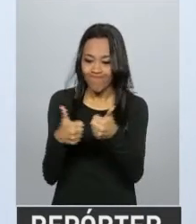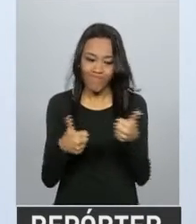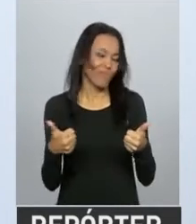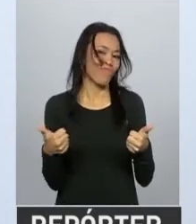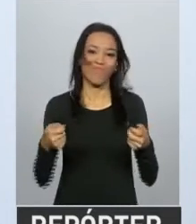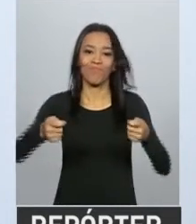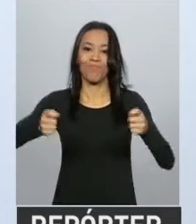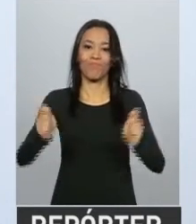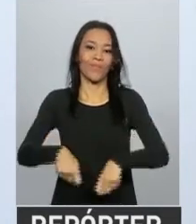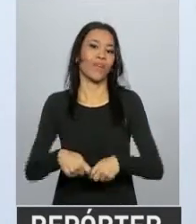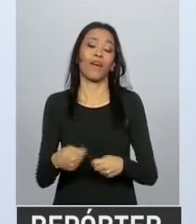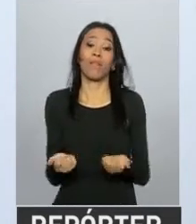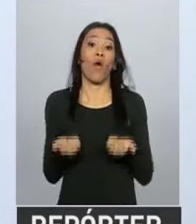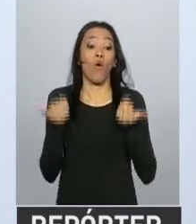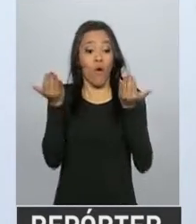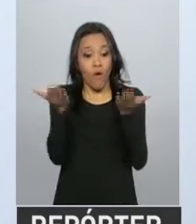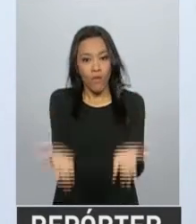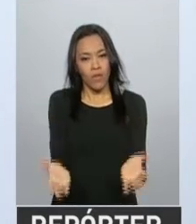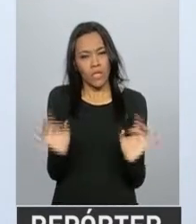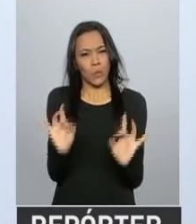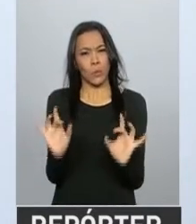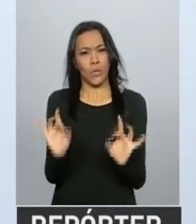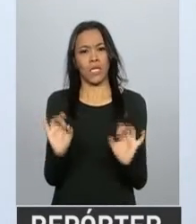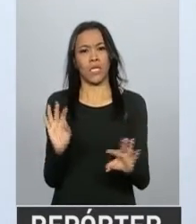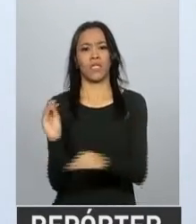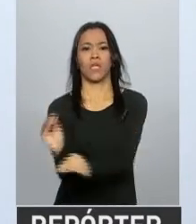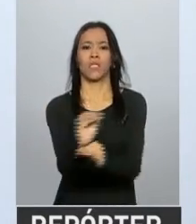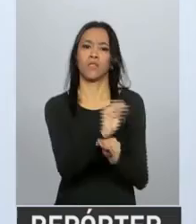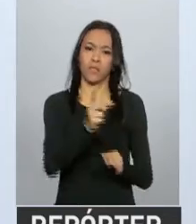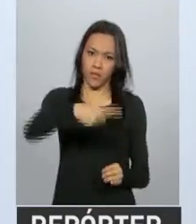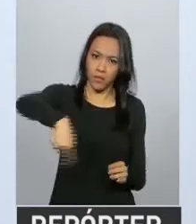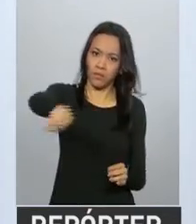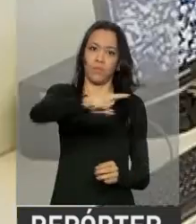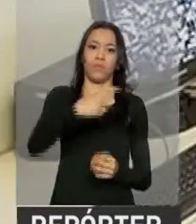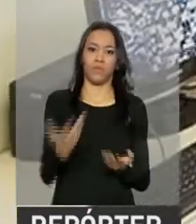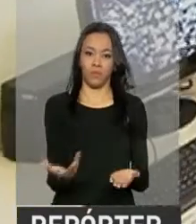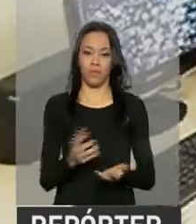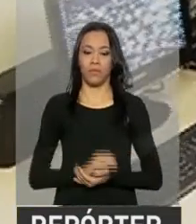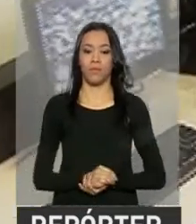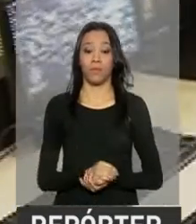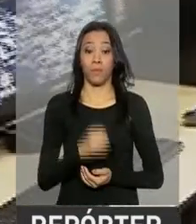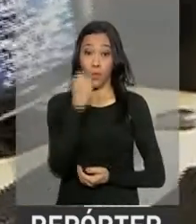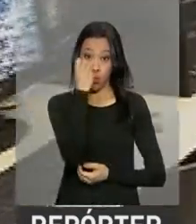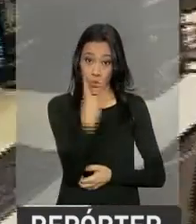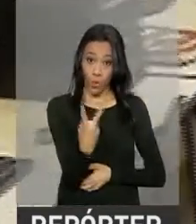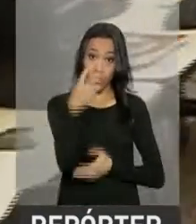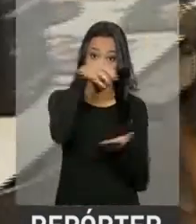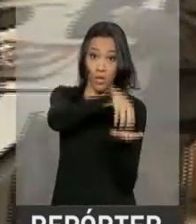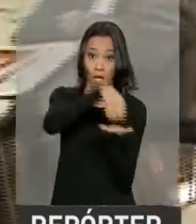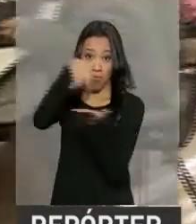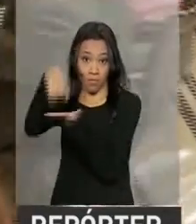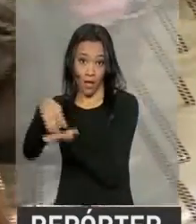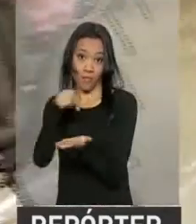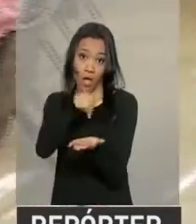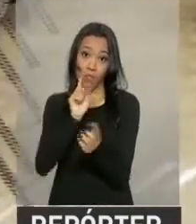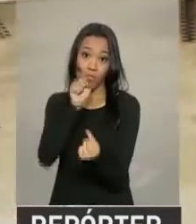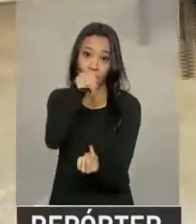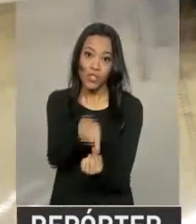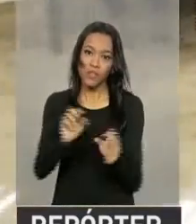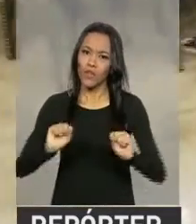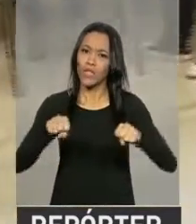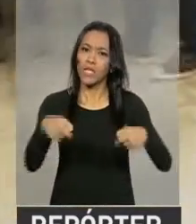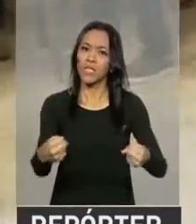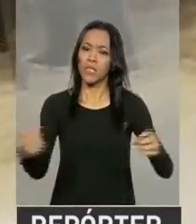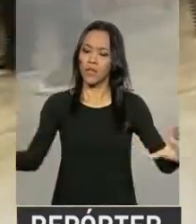uma oferta qualificada de se desses desses serviços os dois serviços buscam fortalecer a convivência